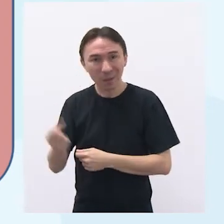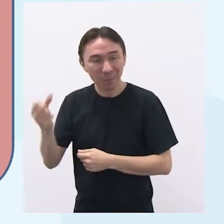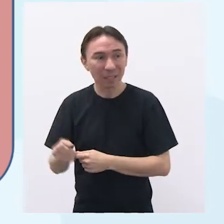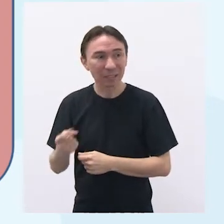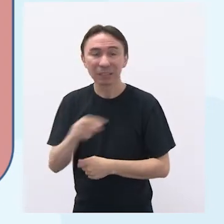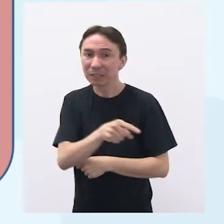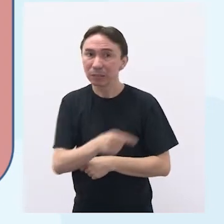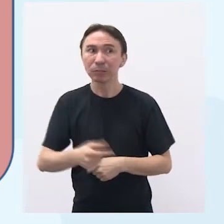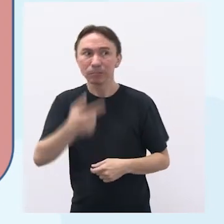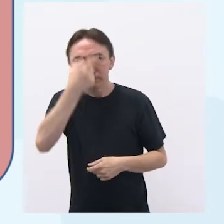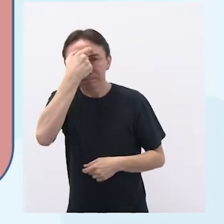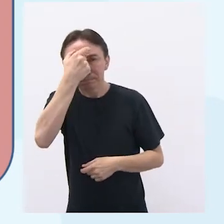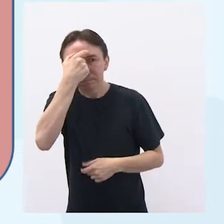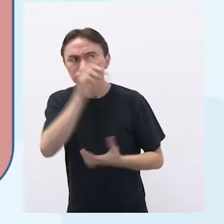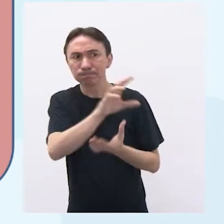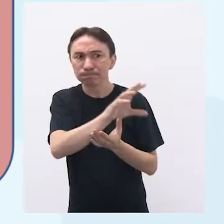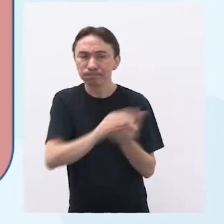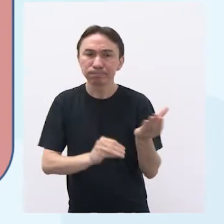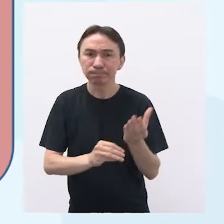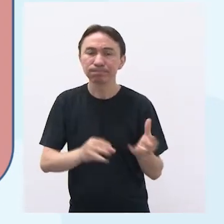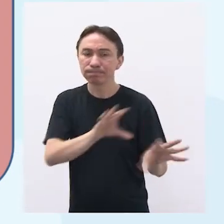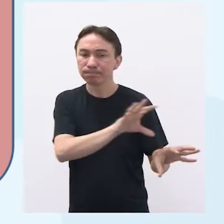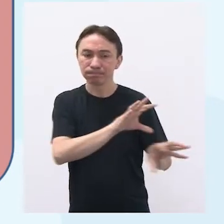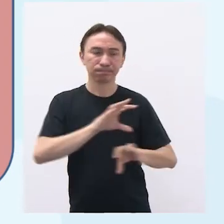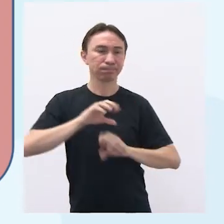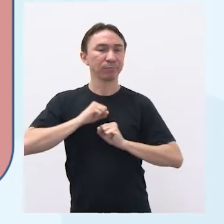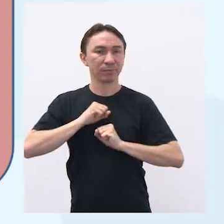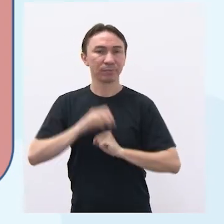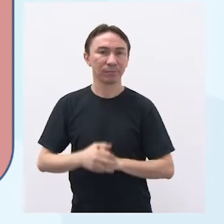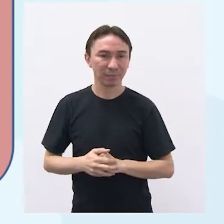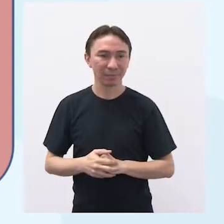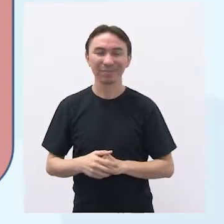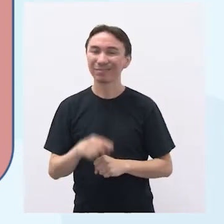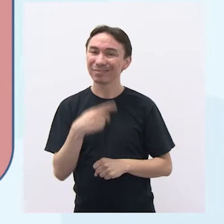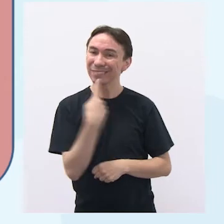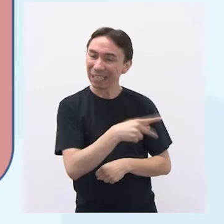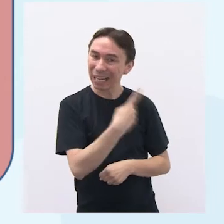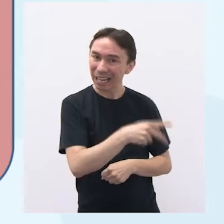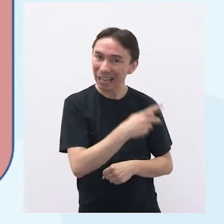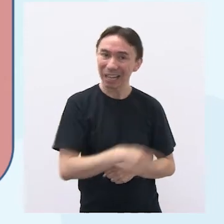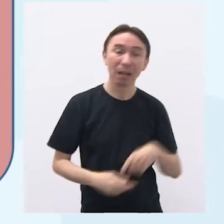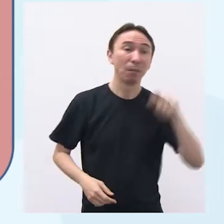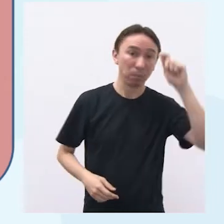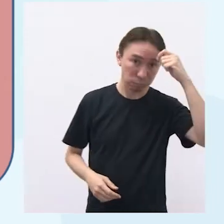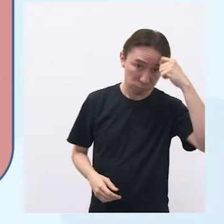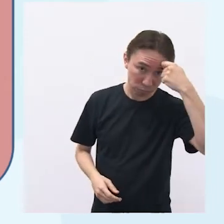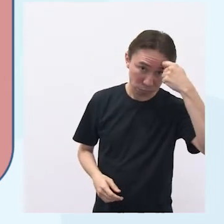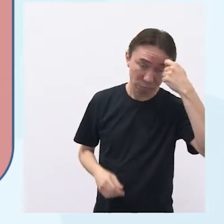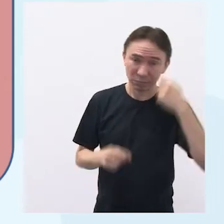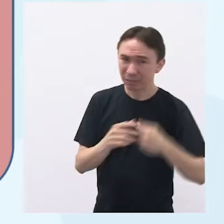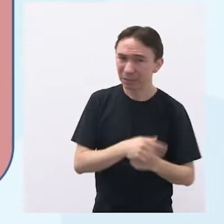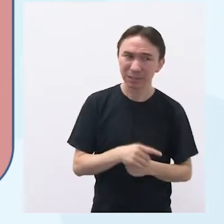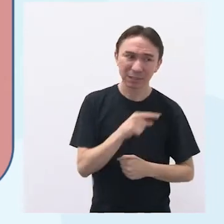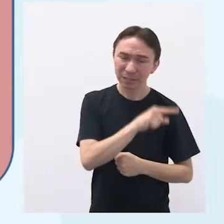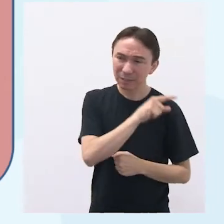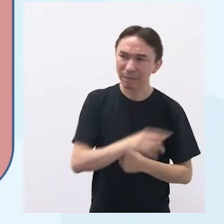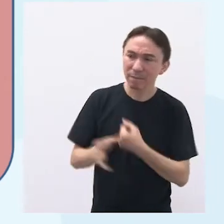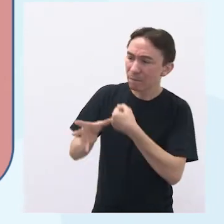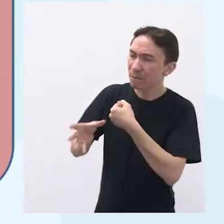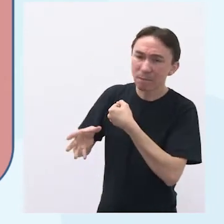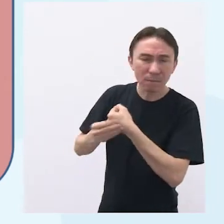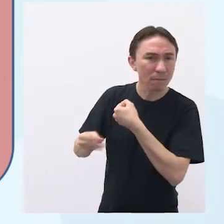entre brancos a consciência negra. Entre os negros, oferecerá aí conhecimento e segurança para